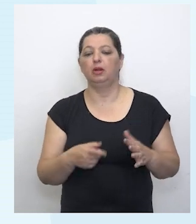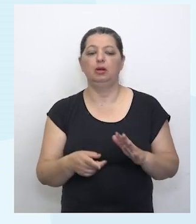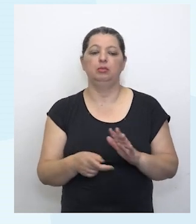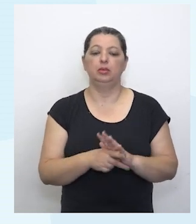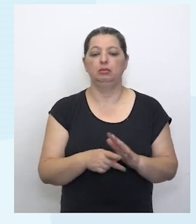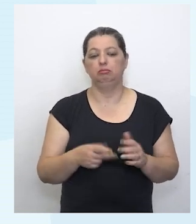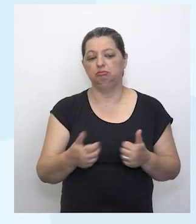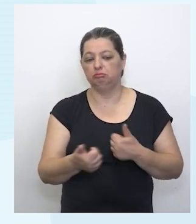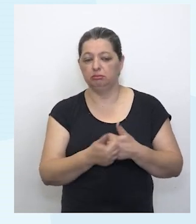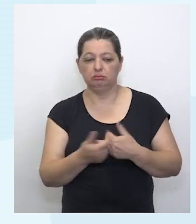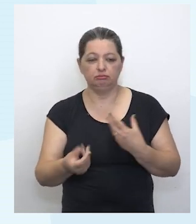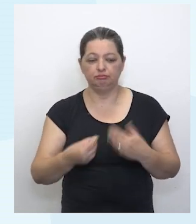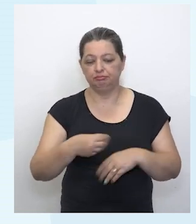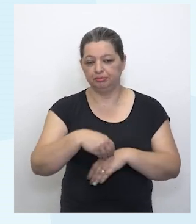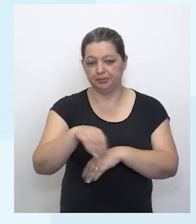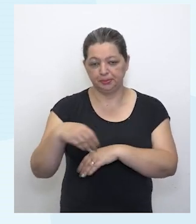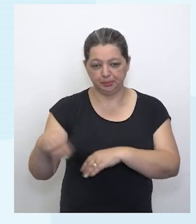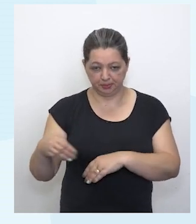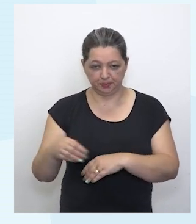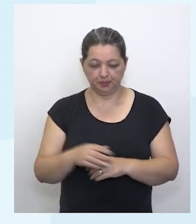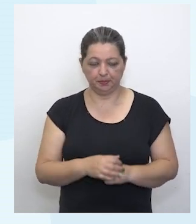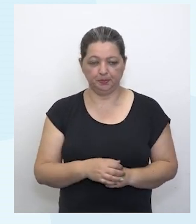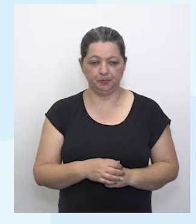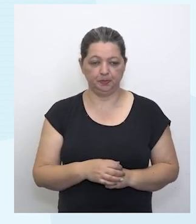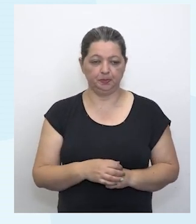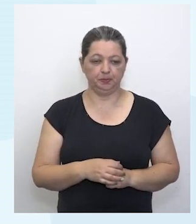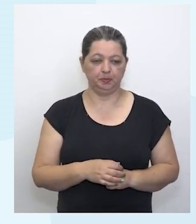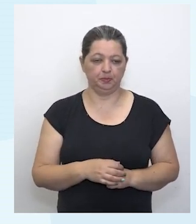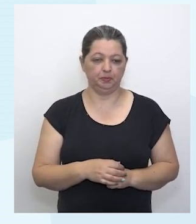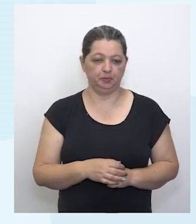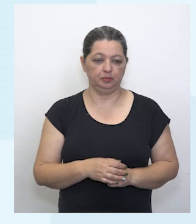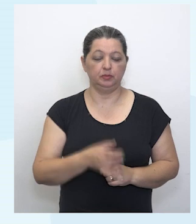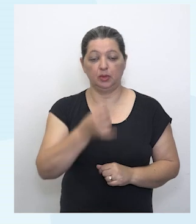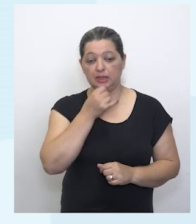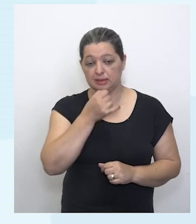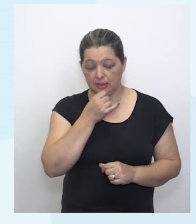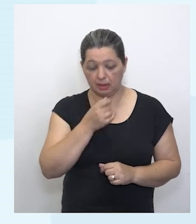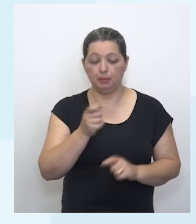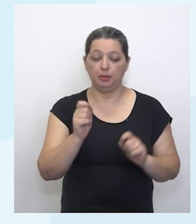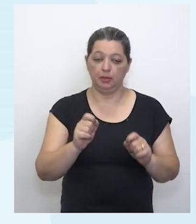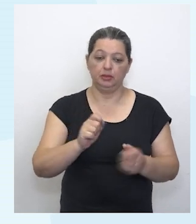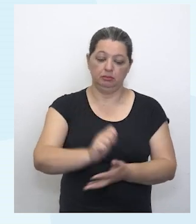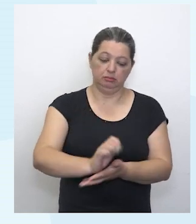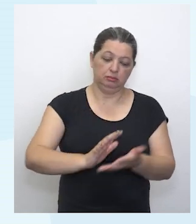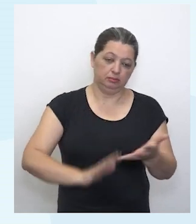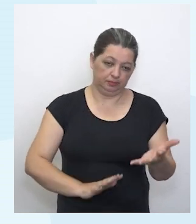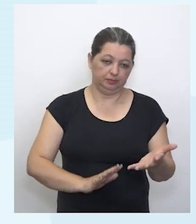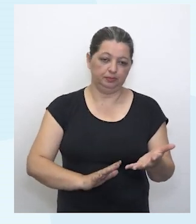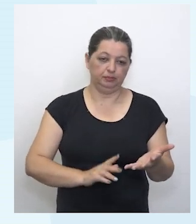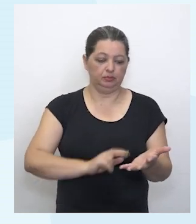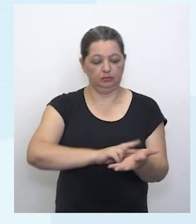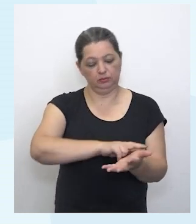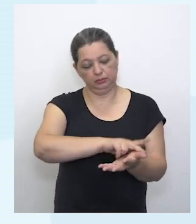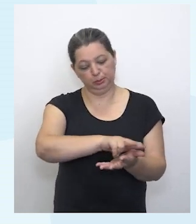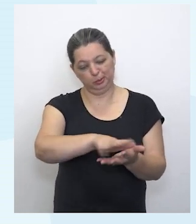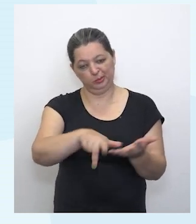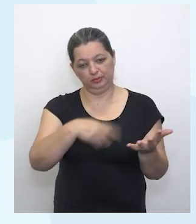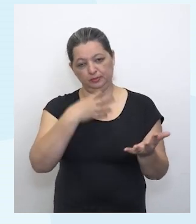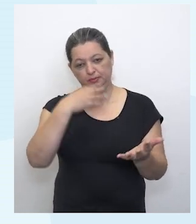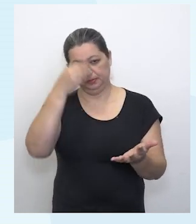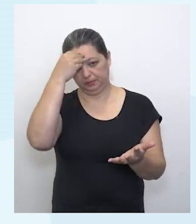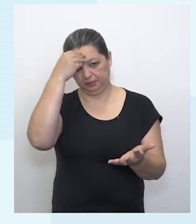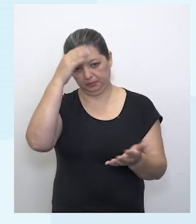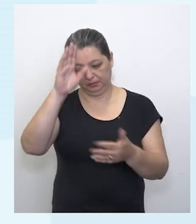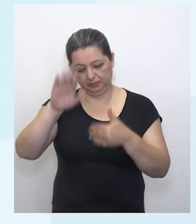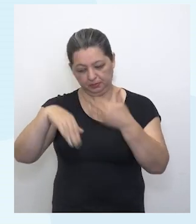né? Então, assim, a partir de uma atividade, a gente consegue mobilizar tantos outros conhecimentos. E a